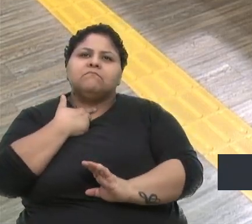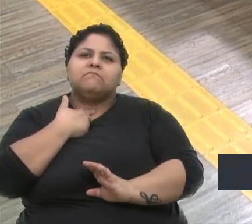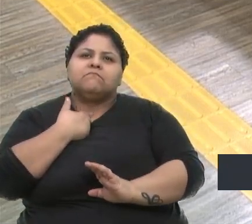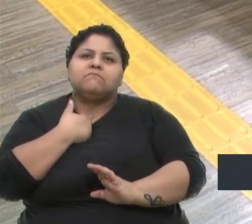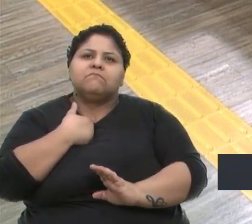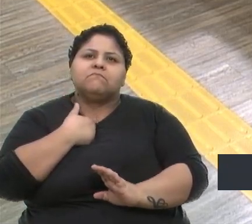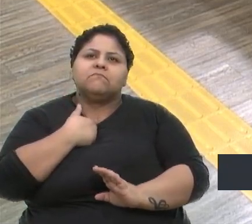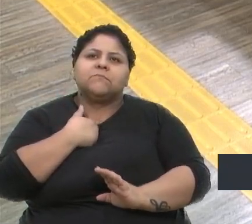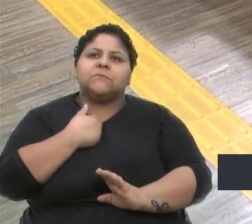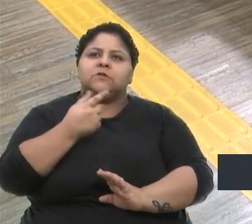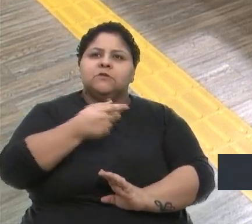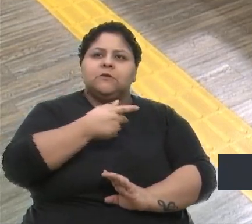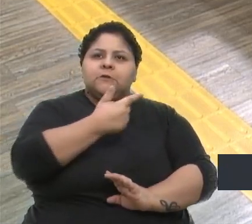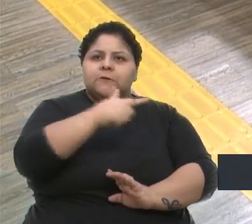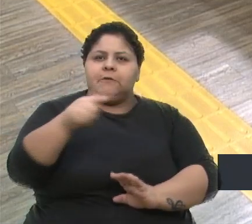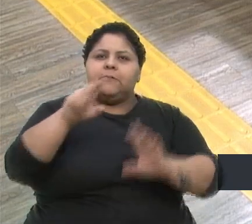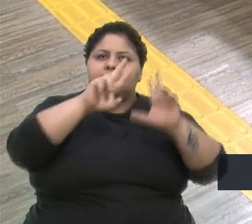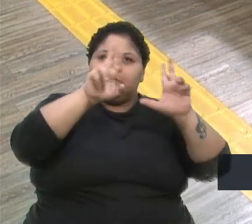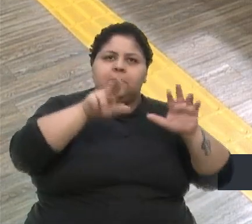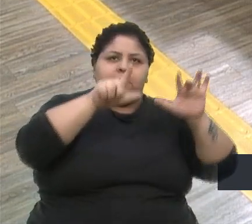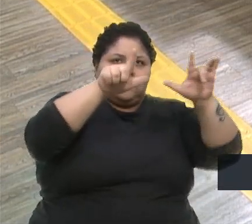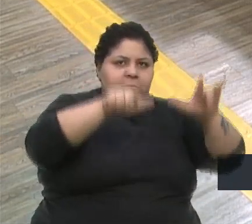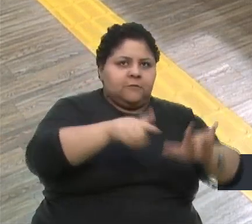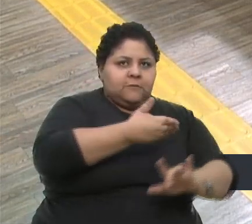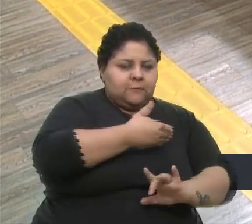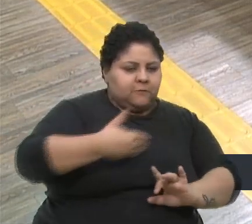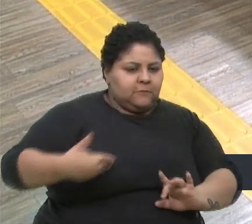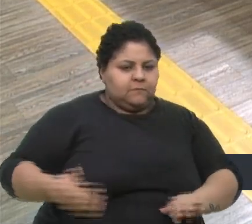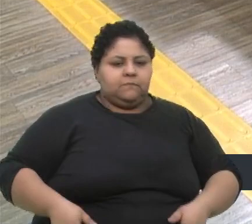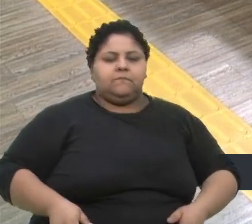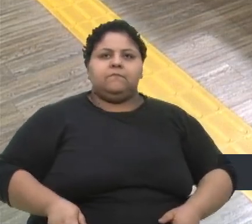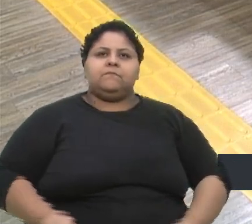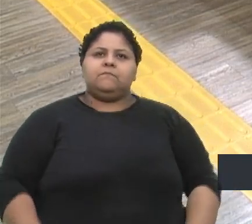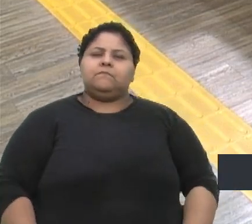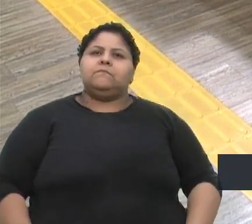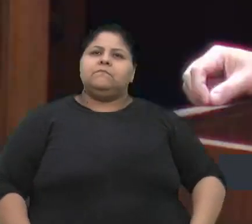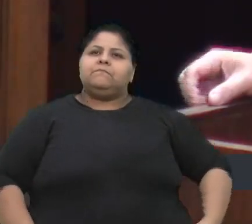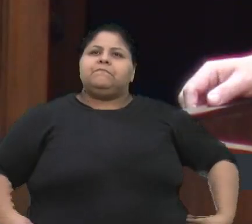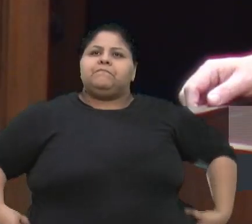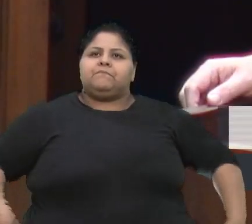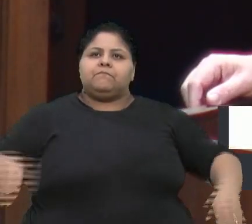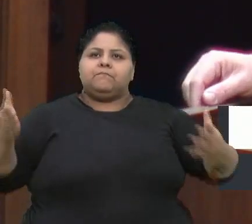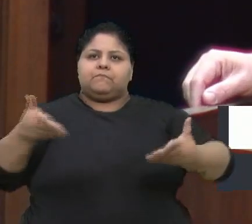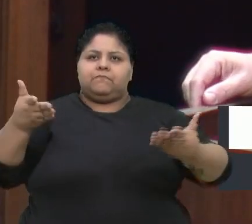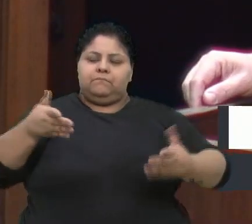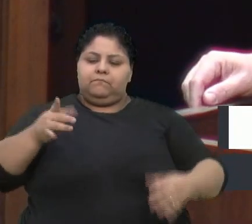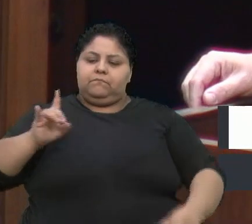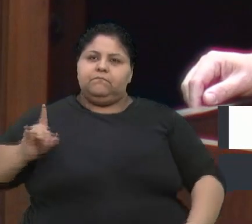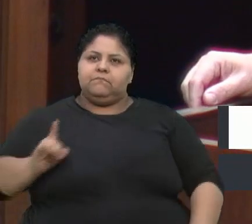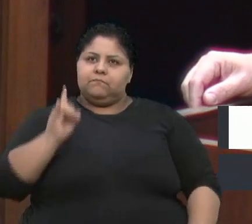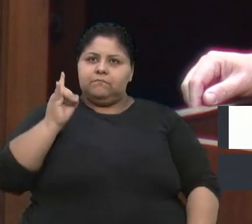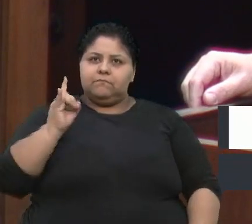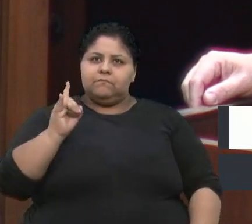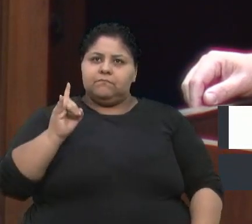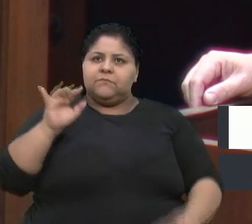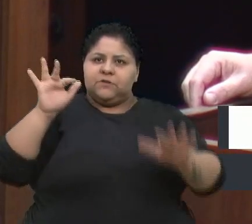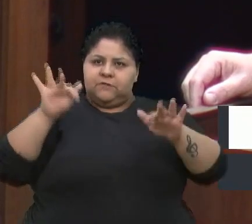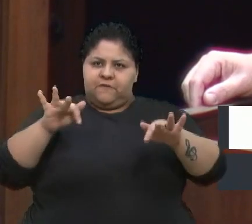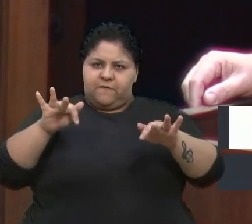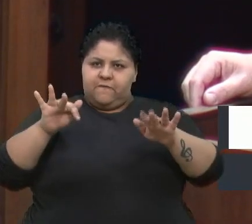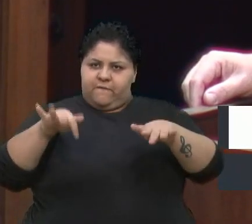é justamente sobre os espaços públicos. Agora, neste último final de